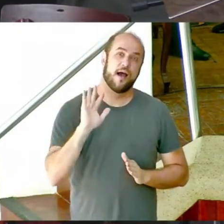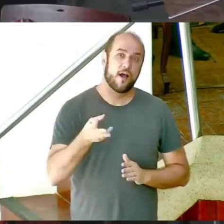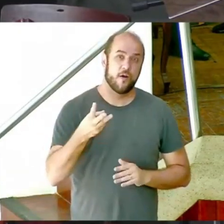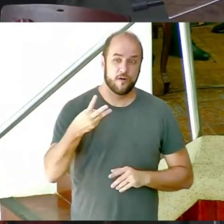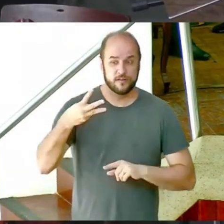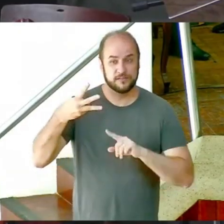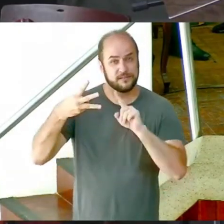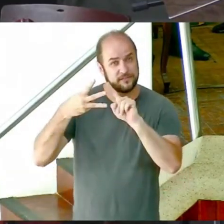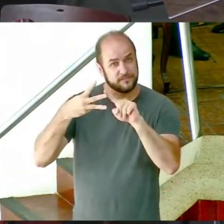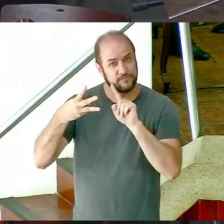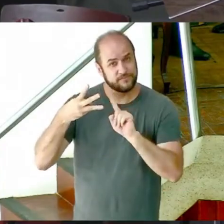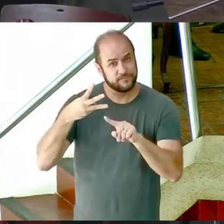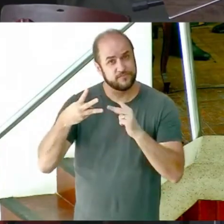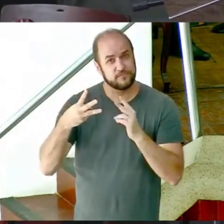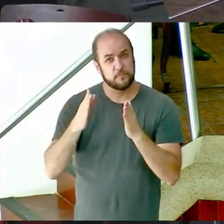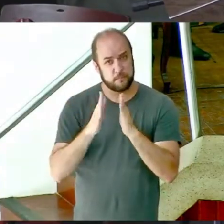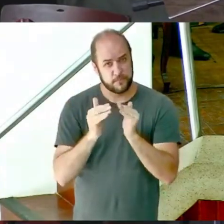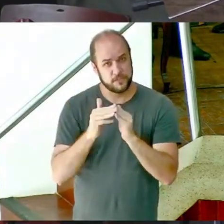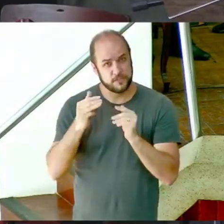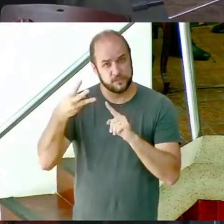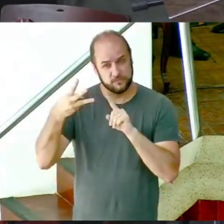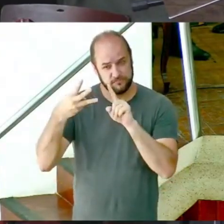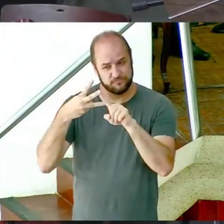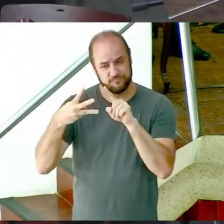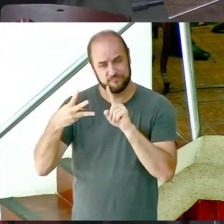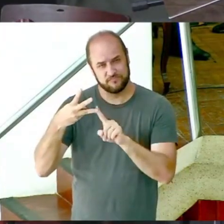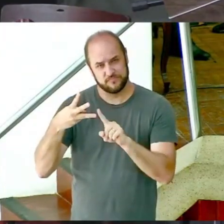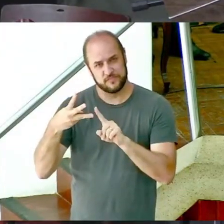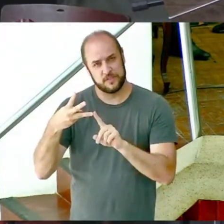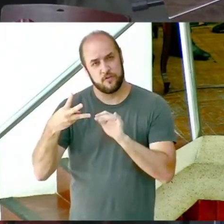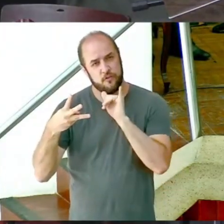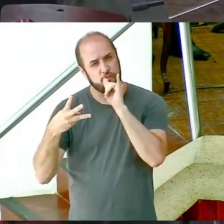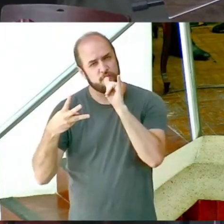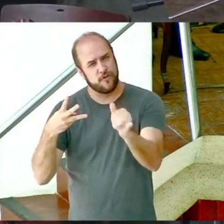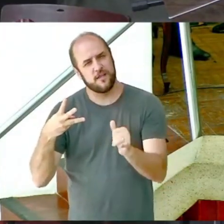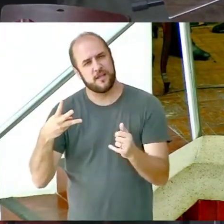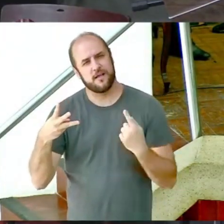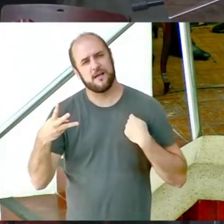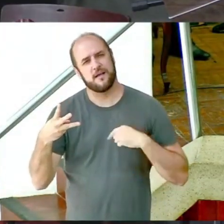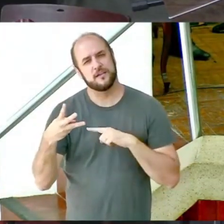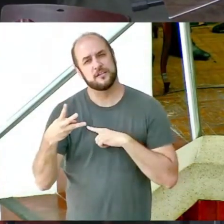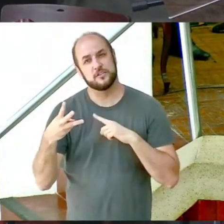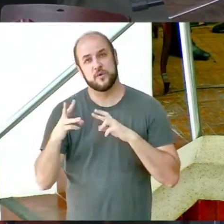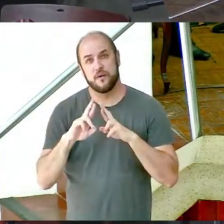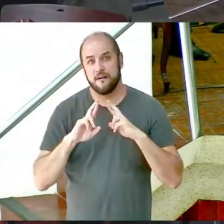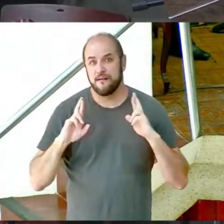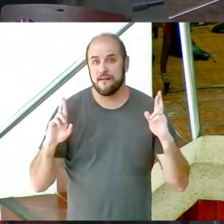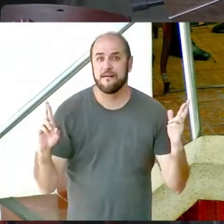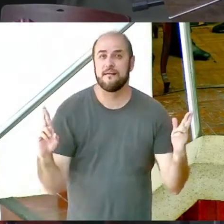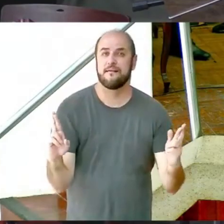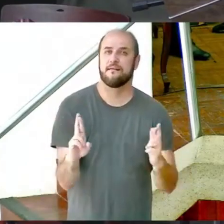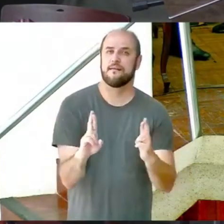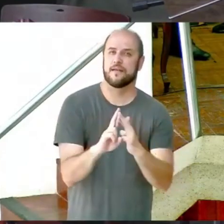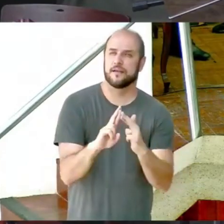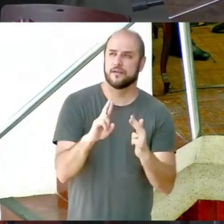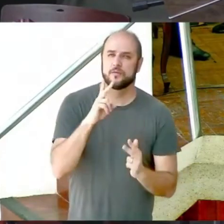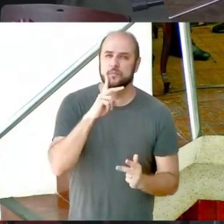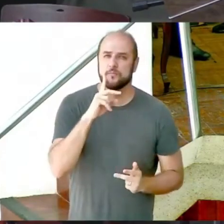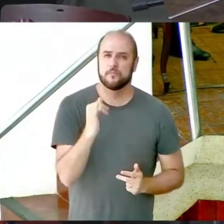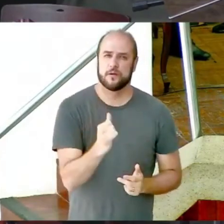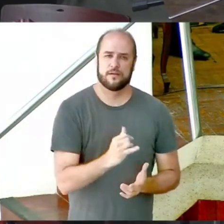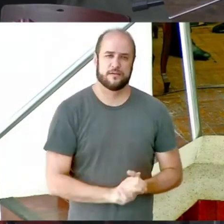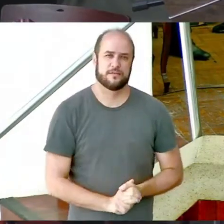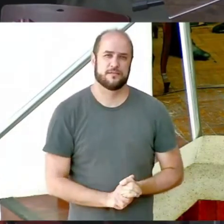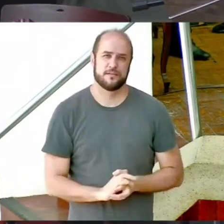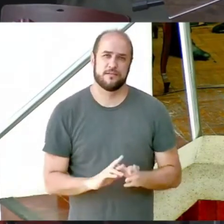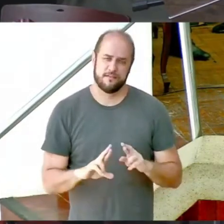terceira petições vai nos falar a respeito do reino do Pai. Do